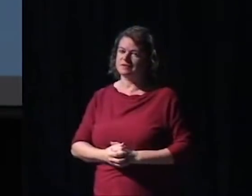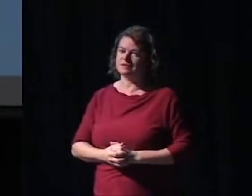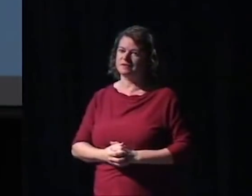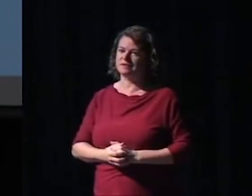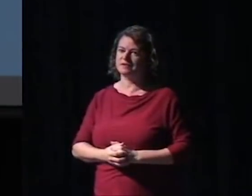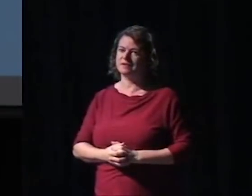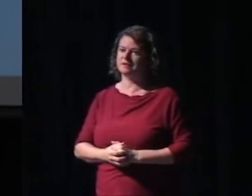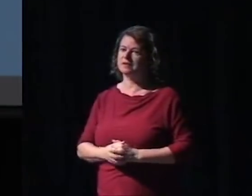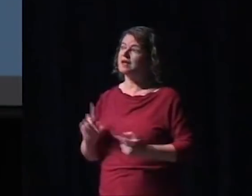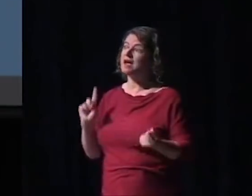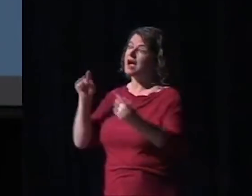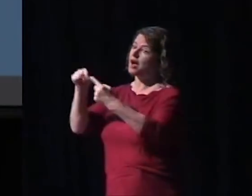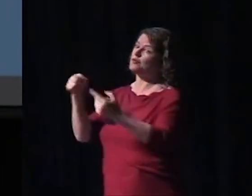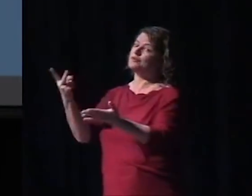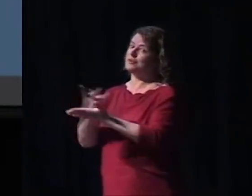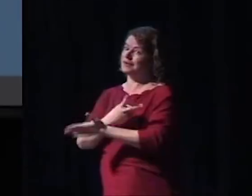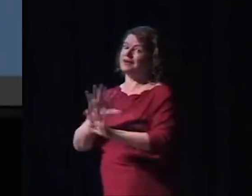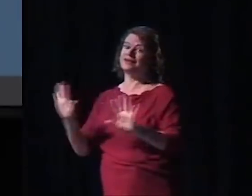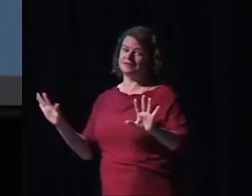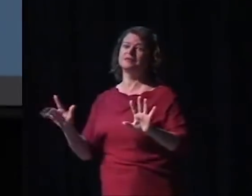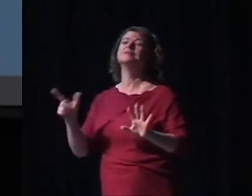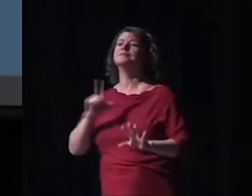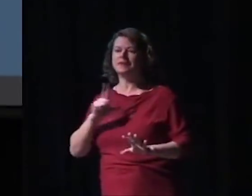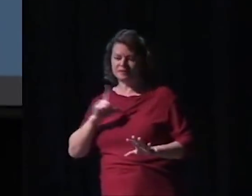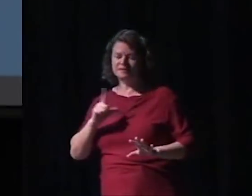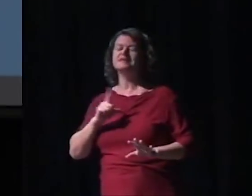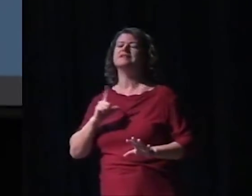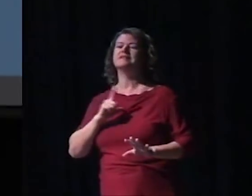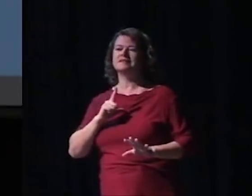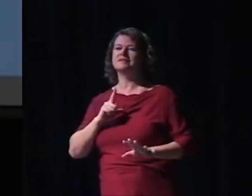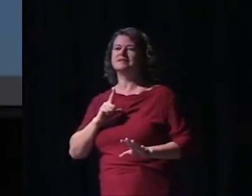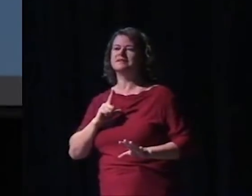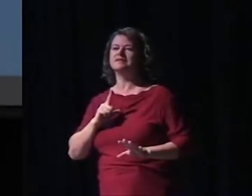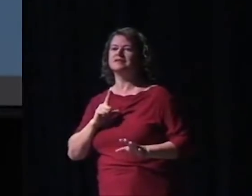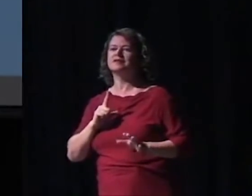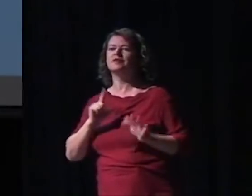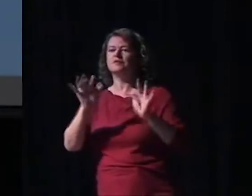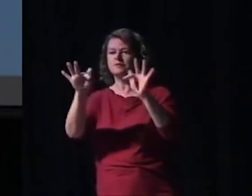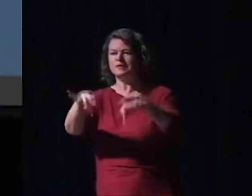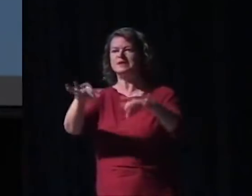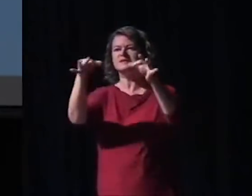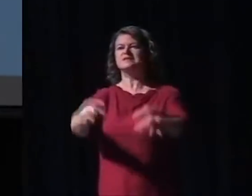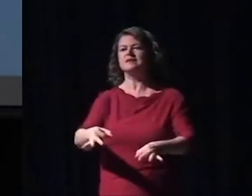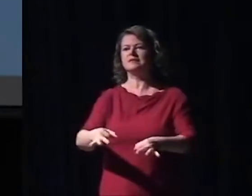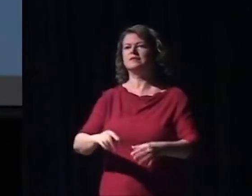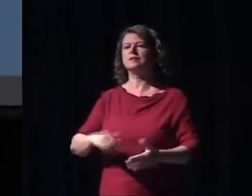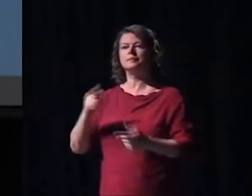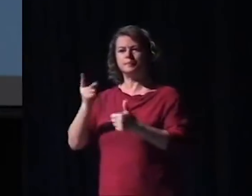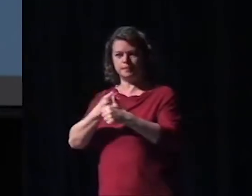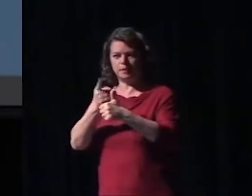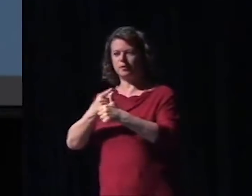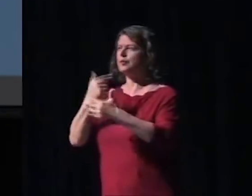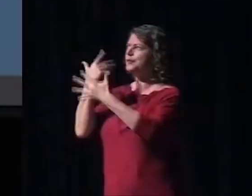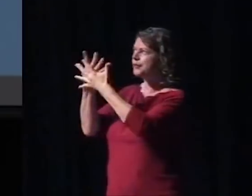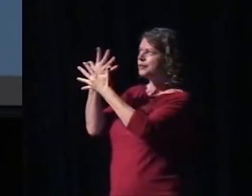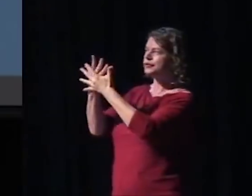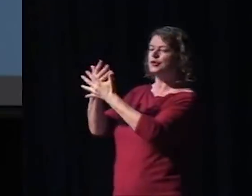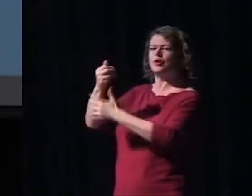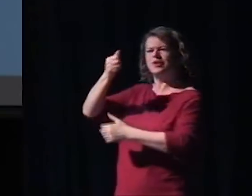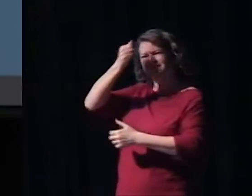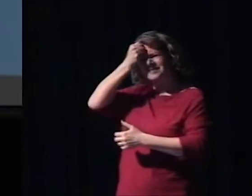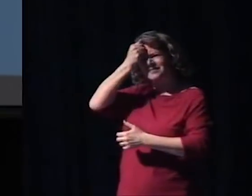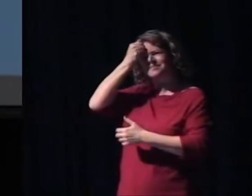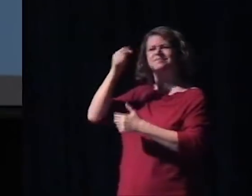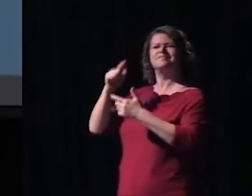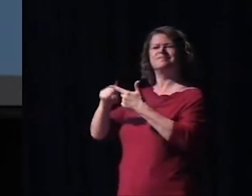cumprir o chamado que Deus deu para ele. Ele confessa, ele se arrepende, ele se